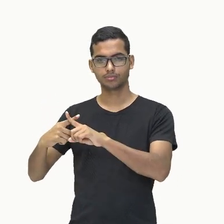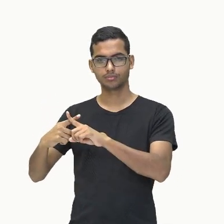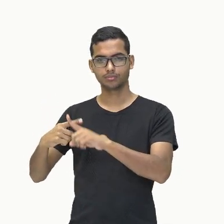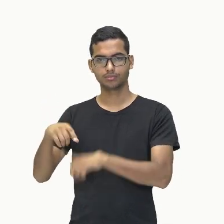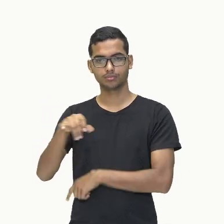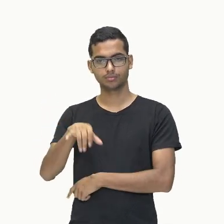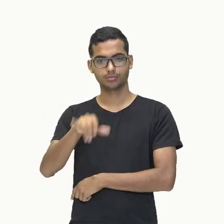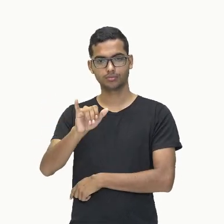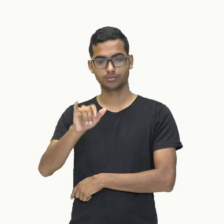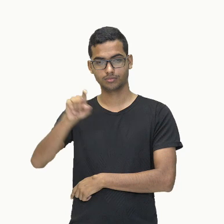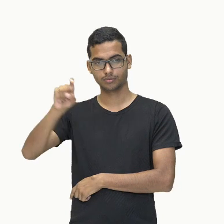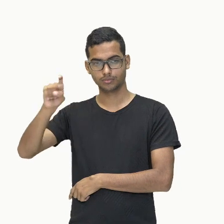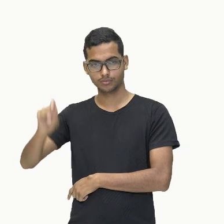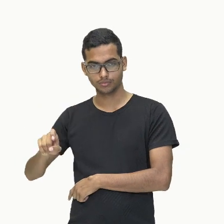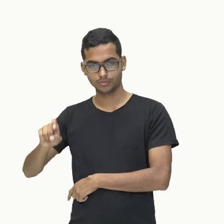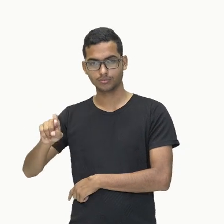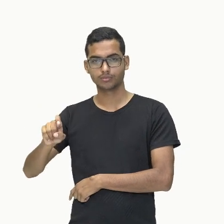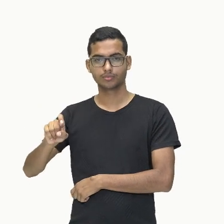x0.